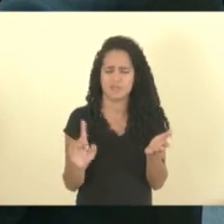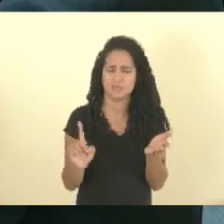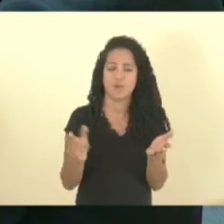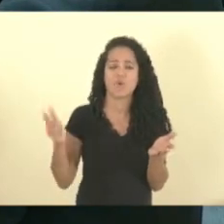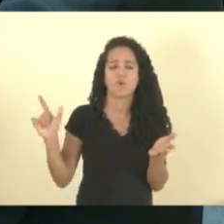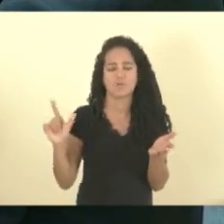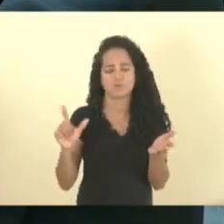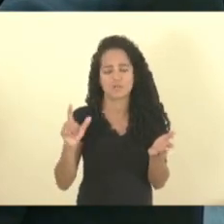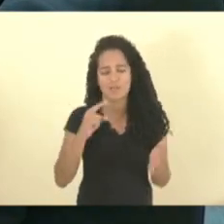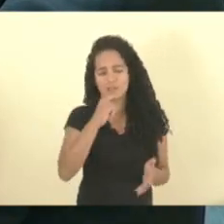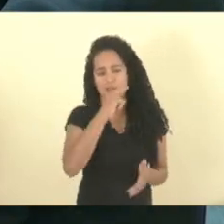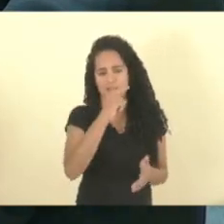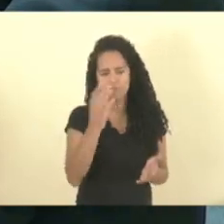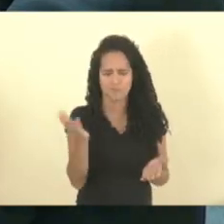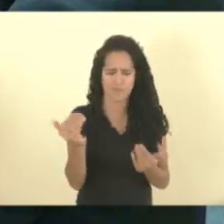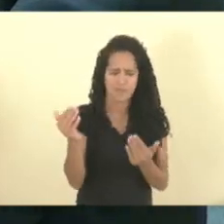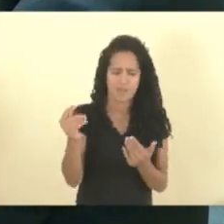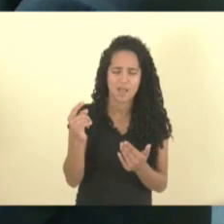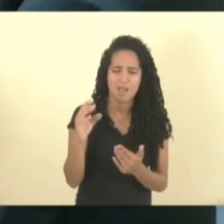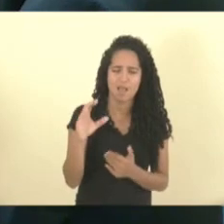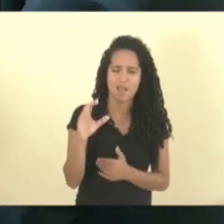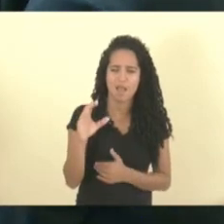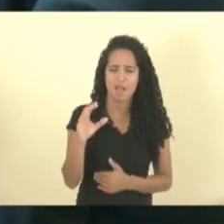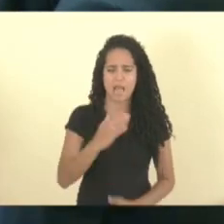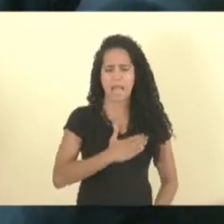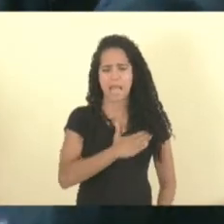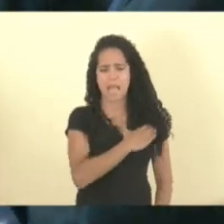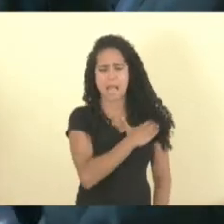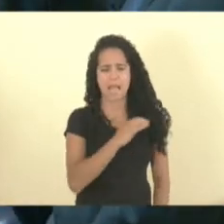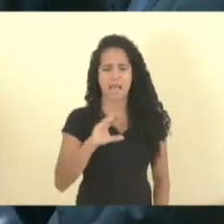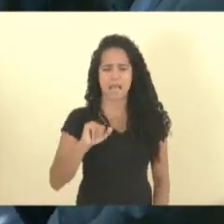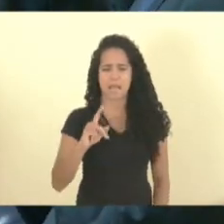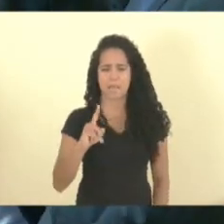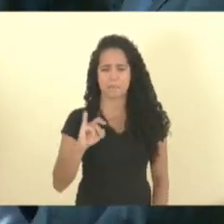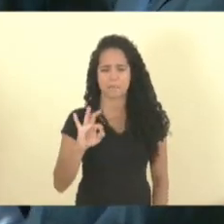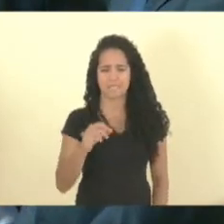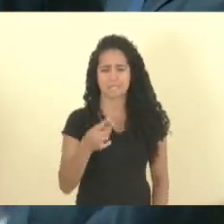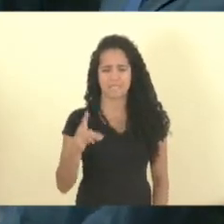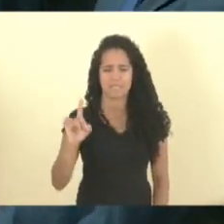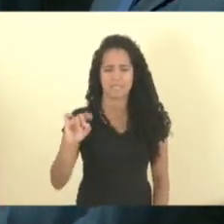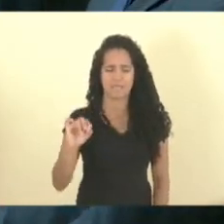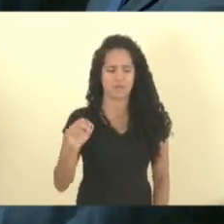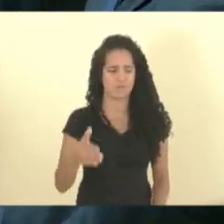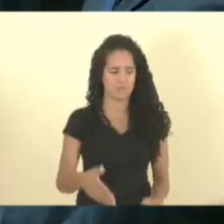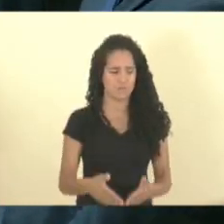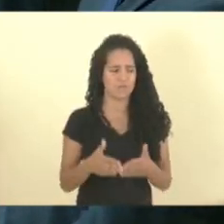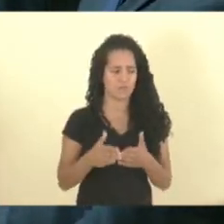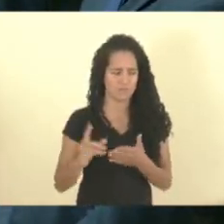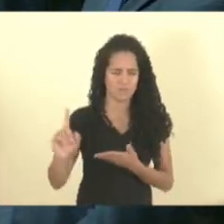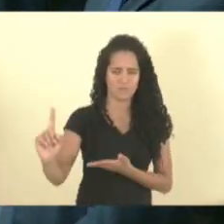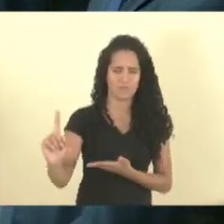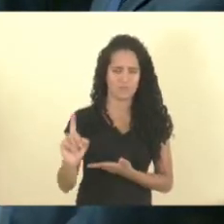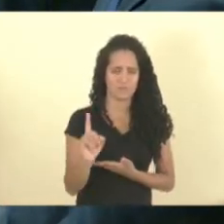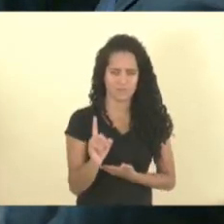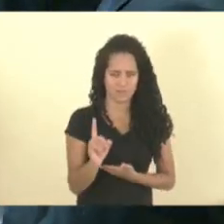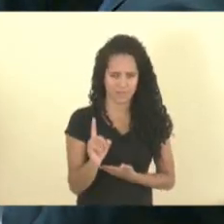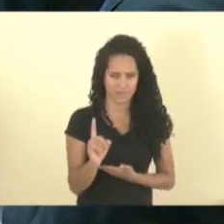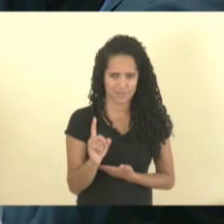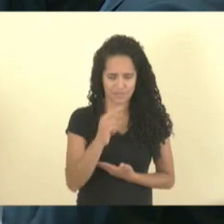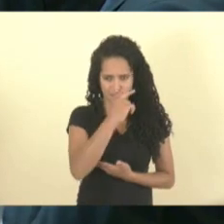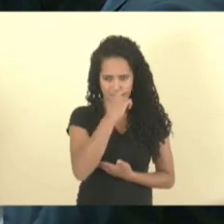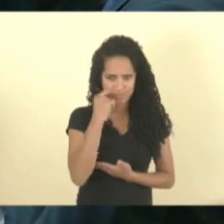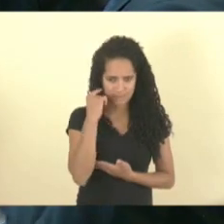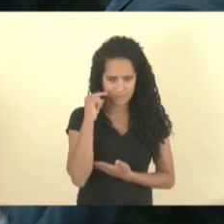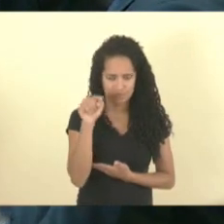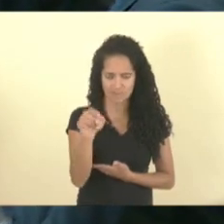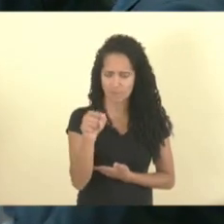nosso capitão aqui, ó. Vem cá, capitão. Vem cá. Capitão aqui também. Capitão, gente da